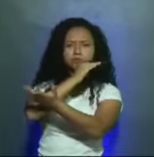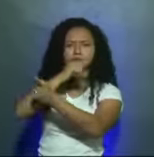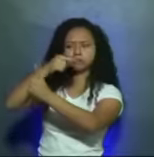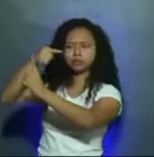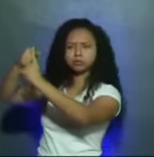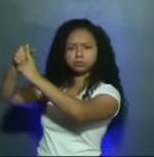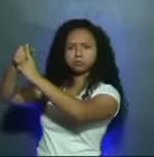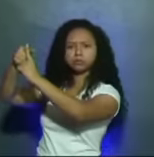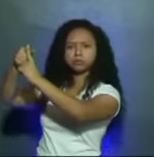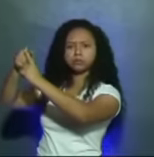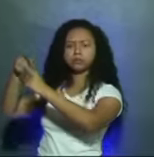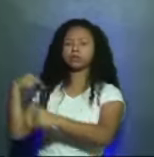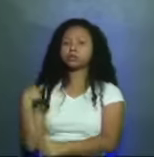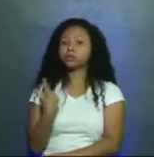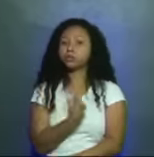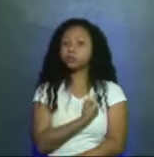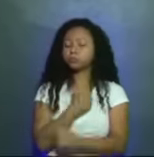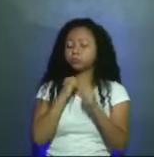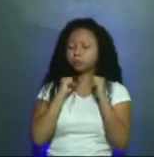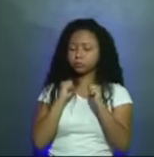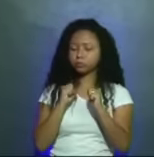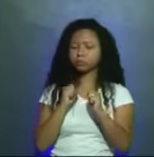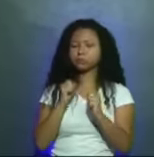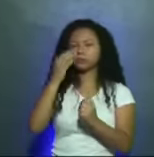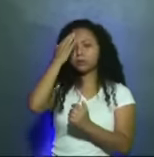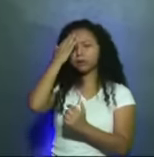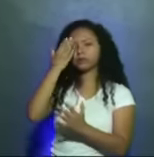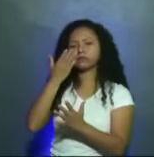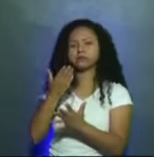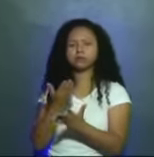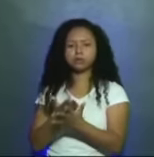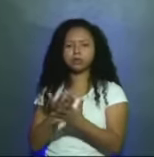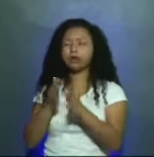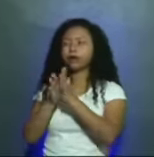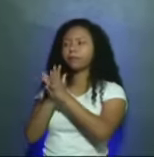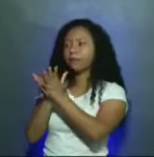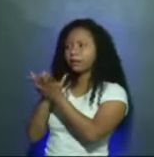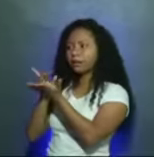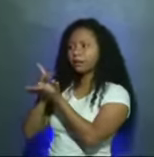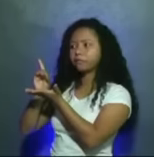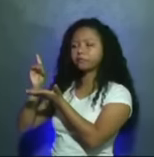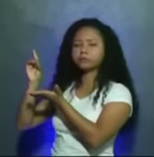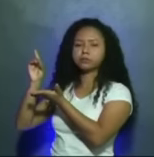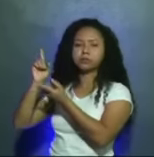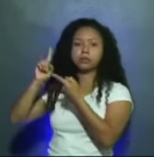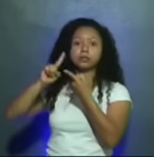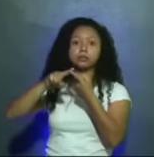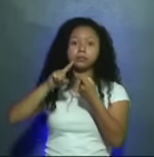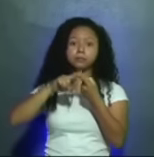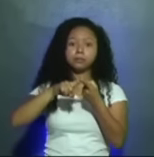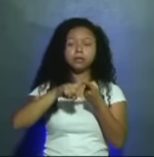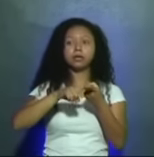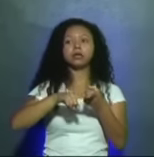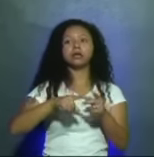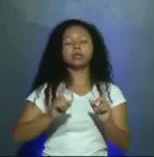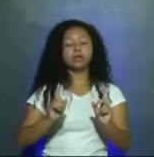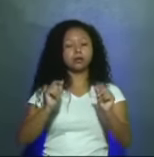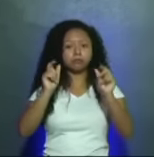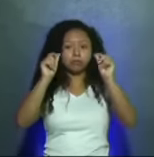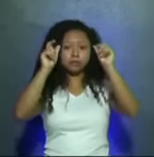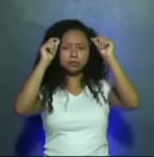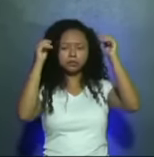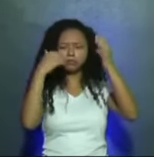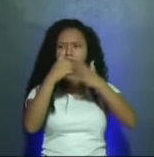tomar posse baseando na palavra dele. Também na área financeira, né? Qualquer pobreza,